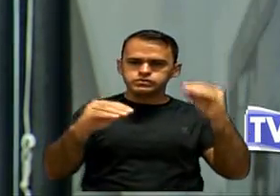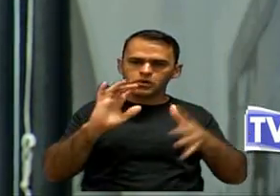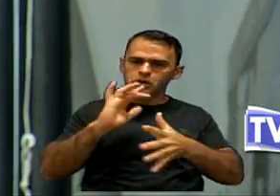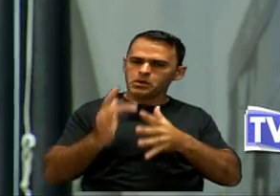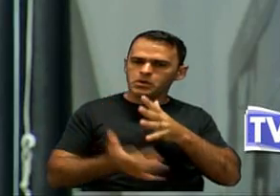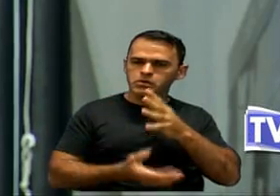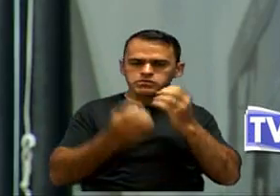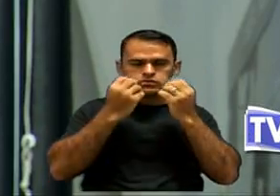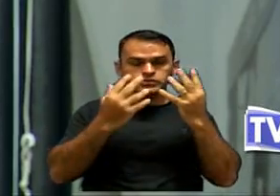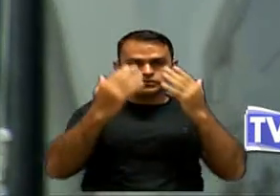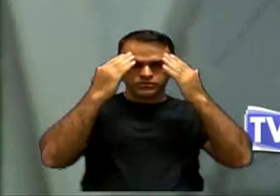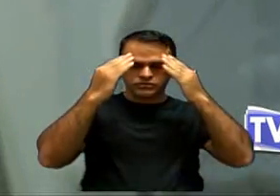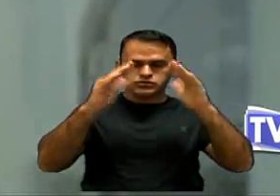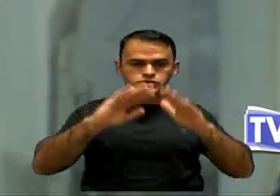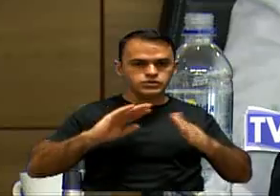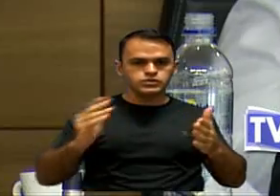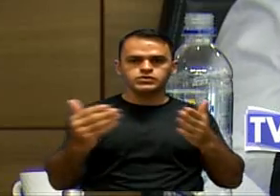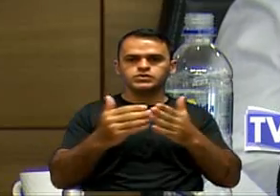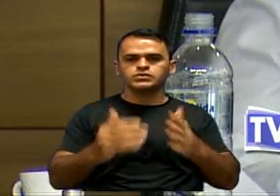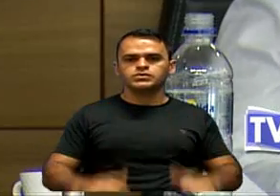Obrigado, senhor presidente. Obrigado a todos.